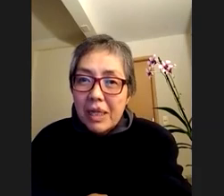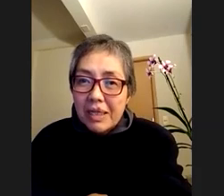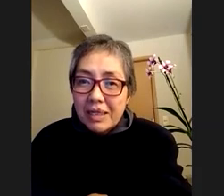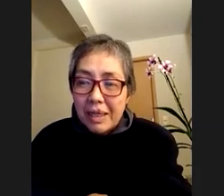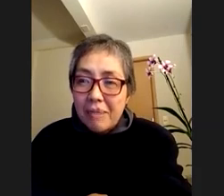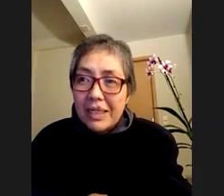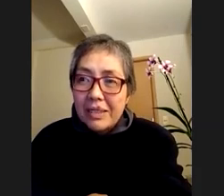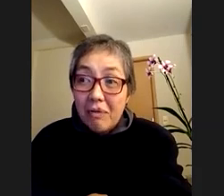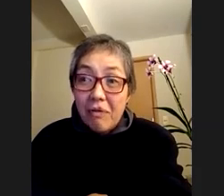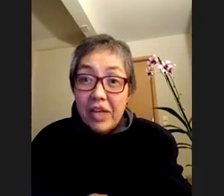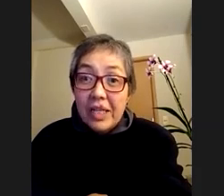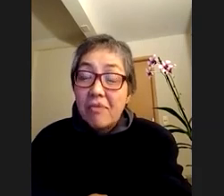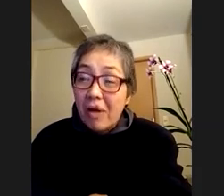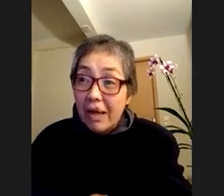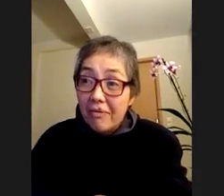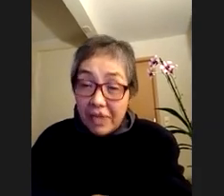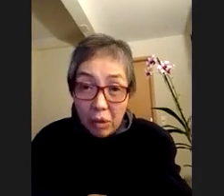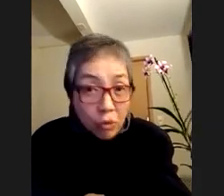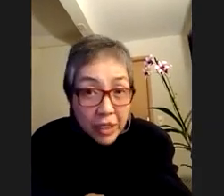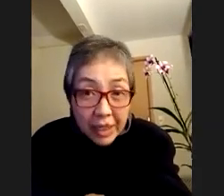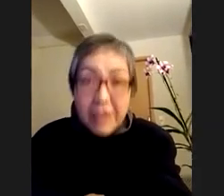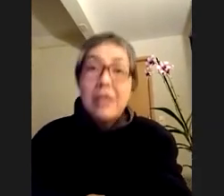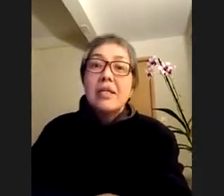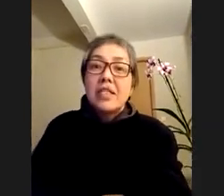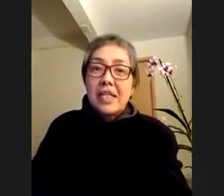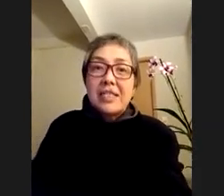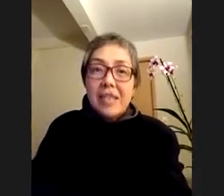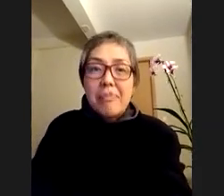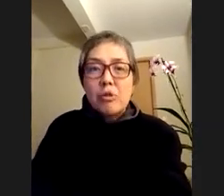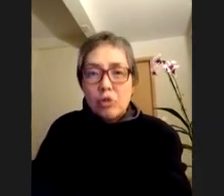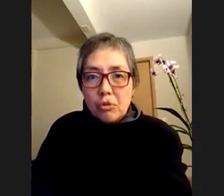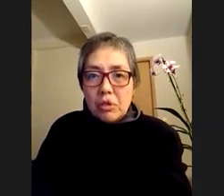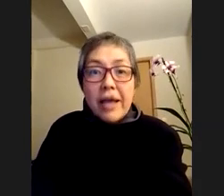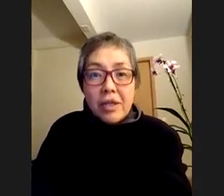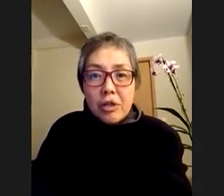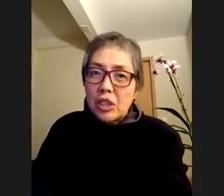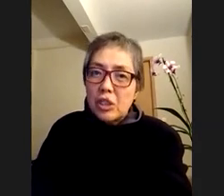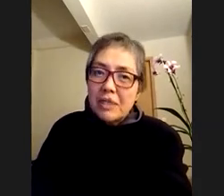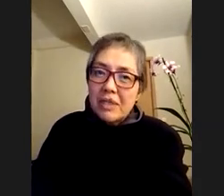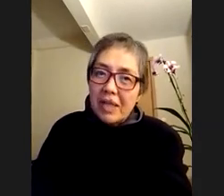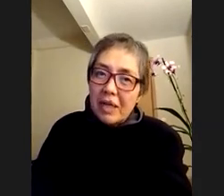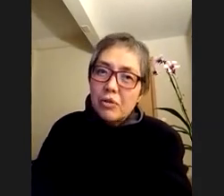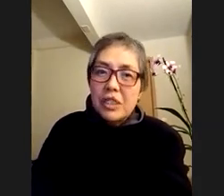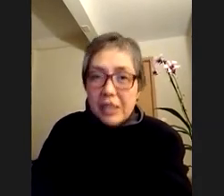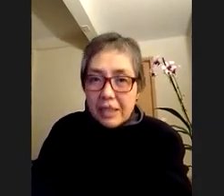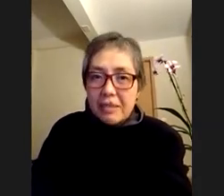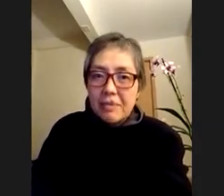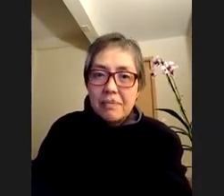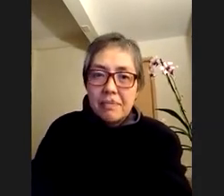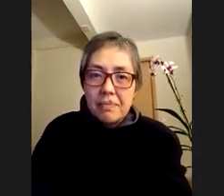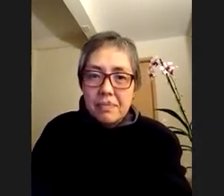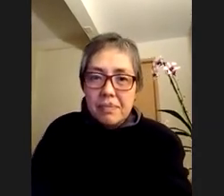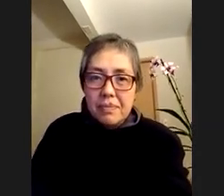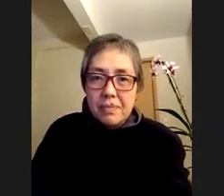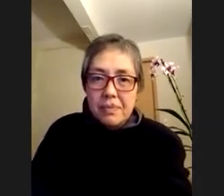fazer uma lista, uma fila única, gerenciada pelo SUS. Aí, eu acho que a gente começa a falar como gente grande.